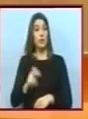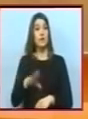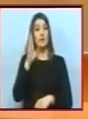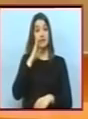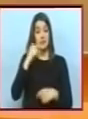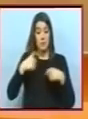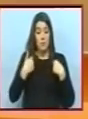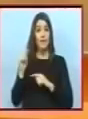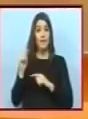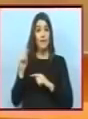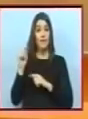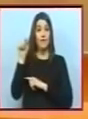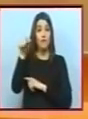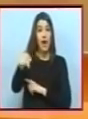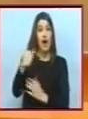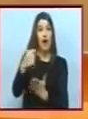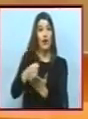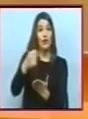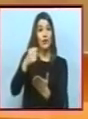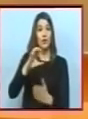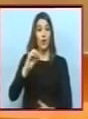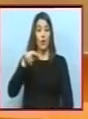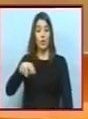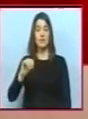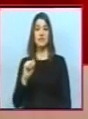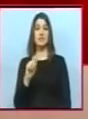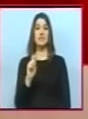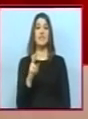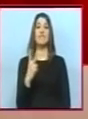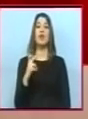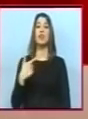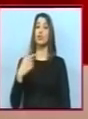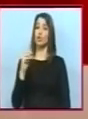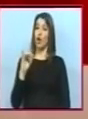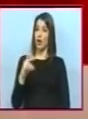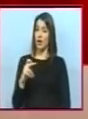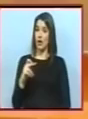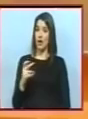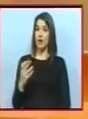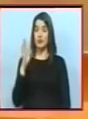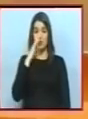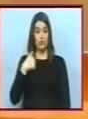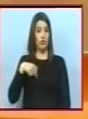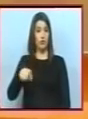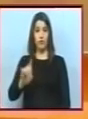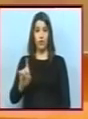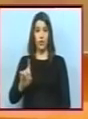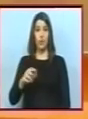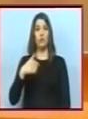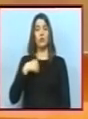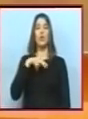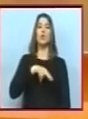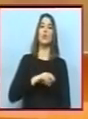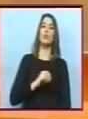dirigir à Conservatória dos Registros Centrais. Porque há quem não o faça. Mas se ninguém for à Conservatória dos Registros Centrais, o notário